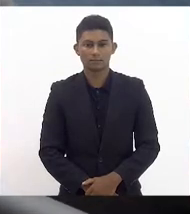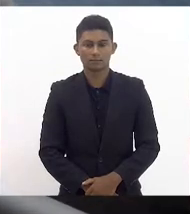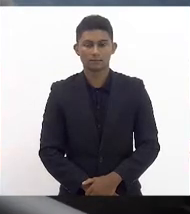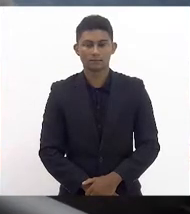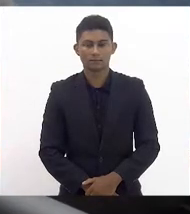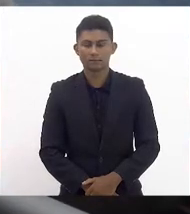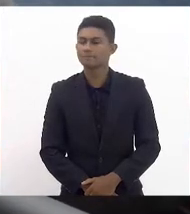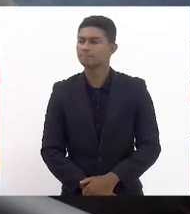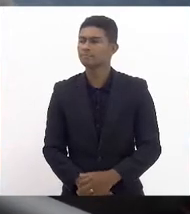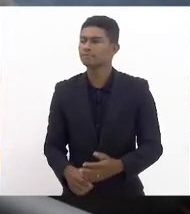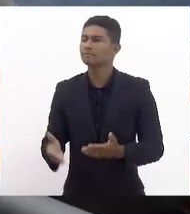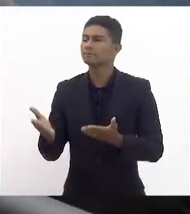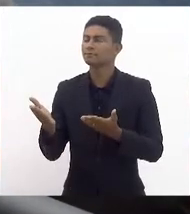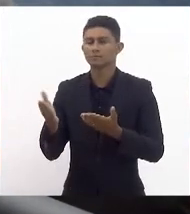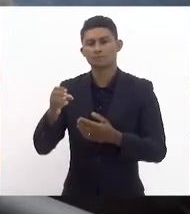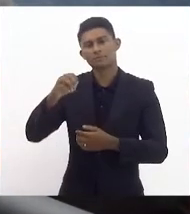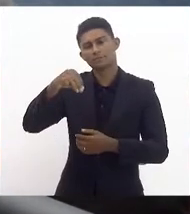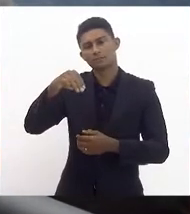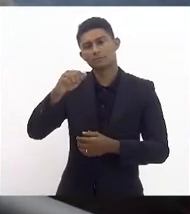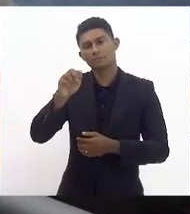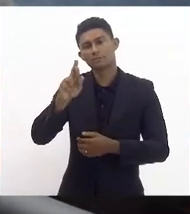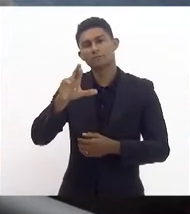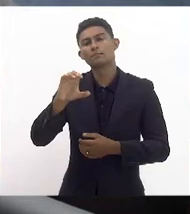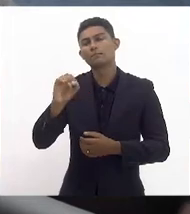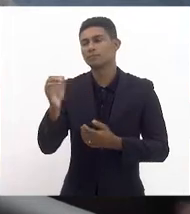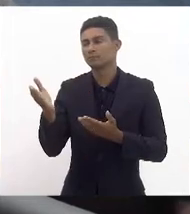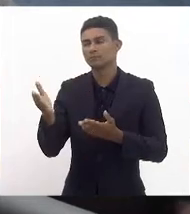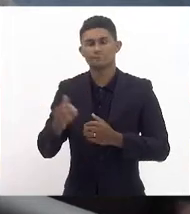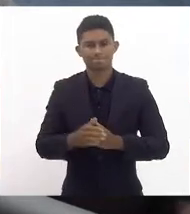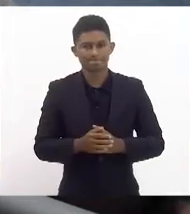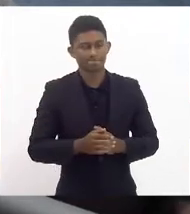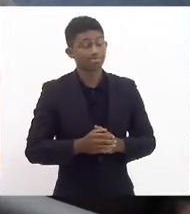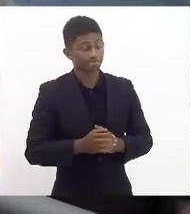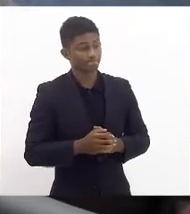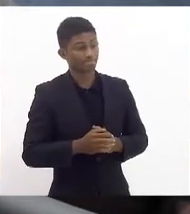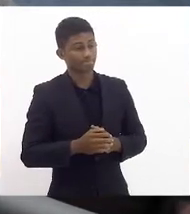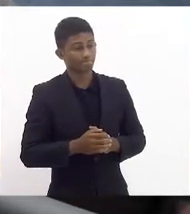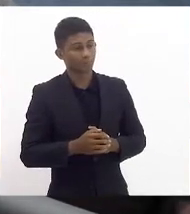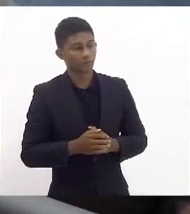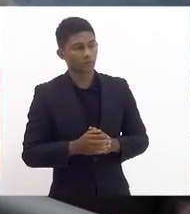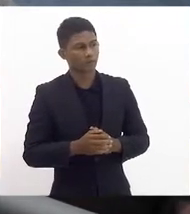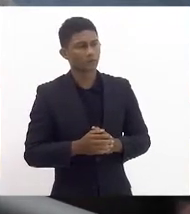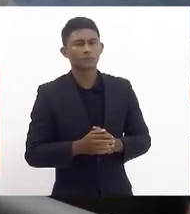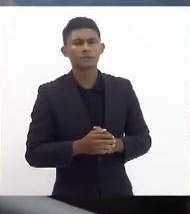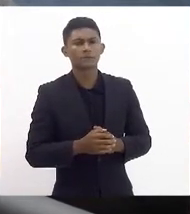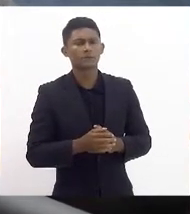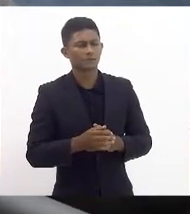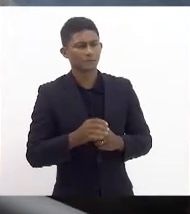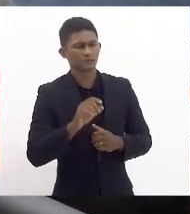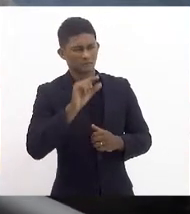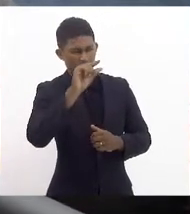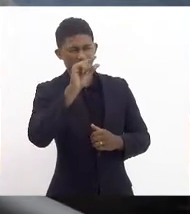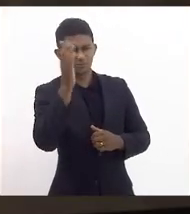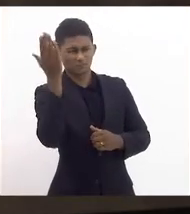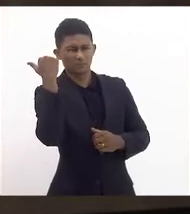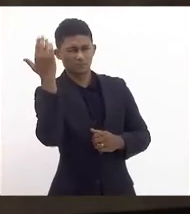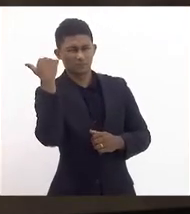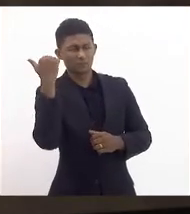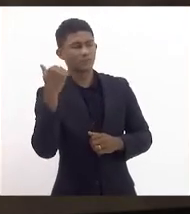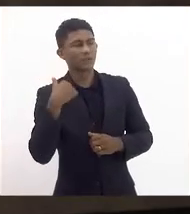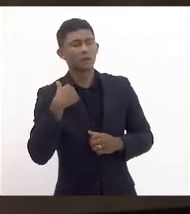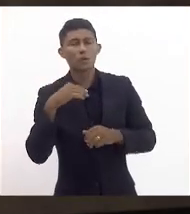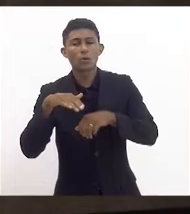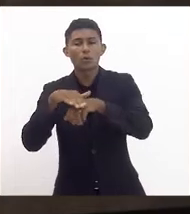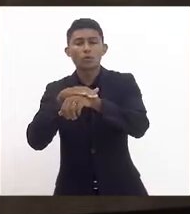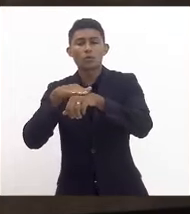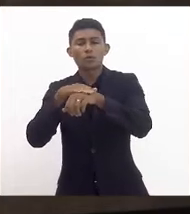Deputado Márcio. Senhor presidente, pela ordem, eu queria conversar agora há pouco com o deputado Rodrigo Amorim